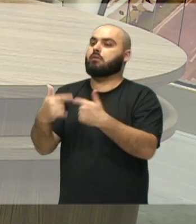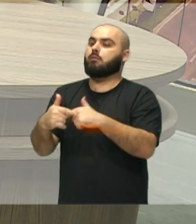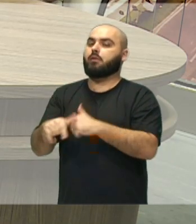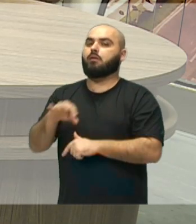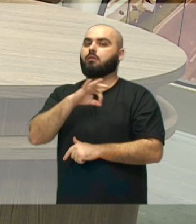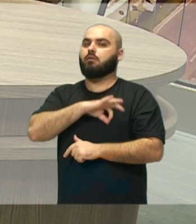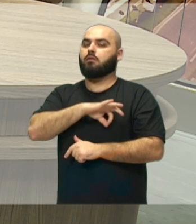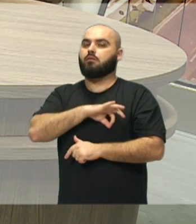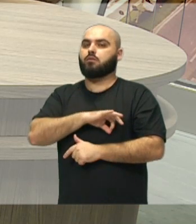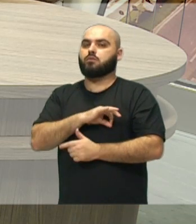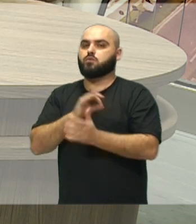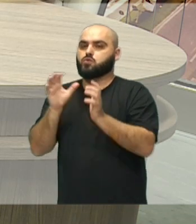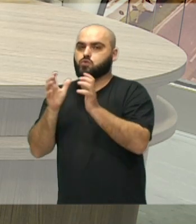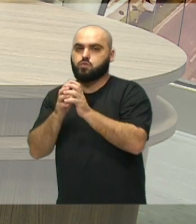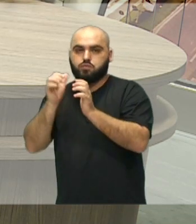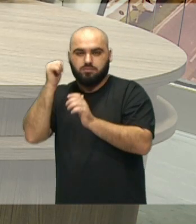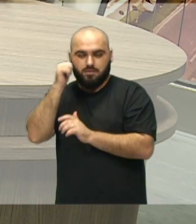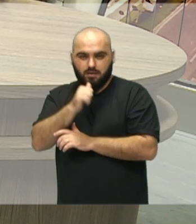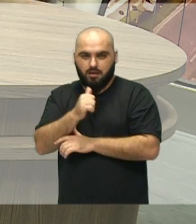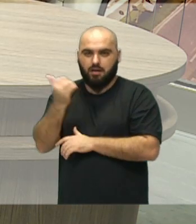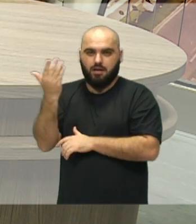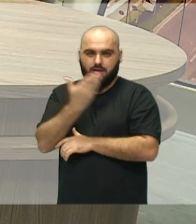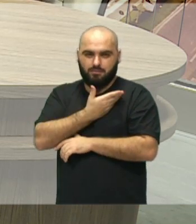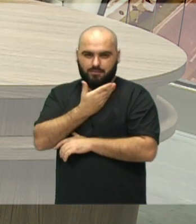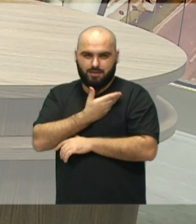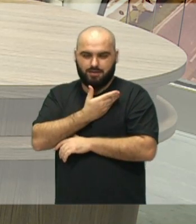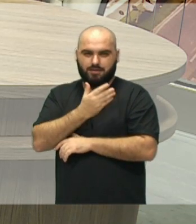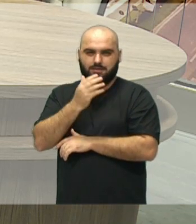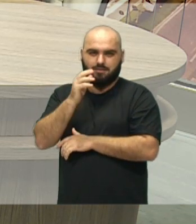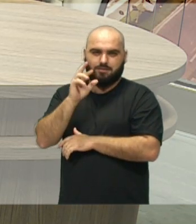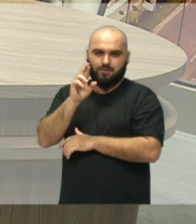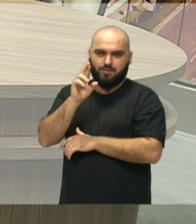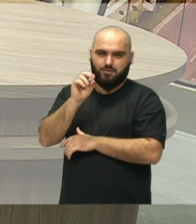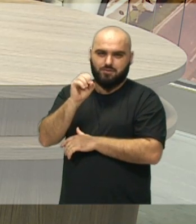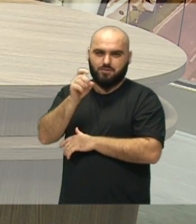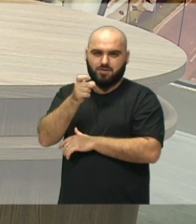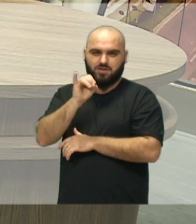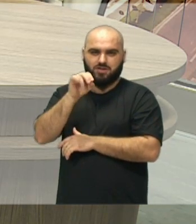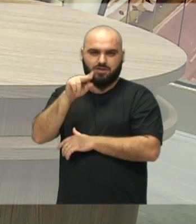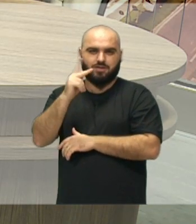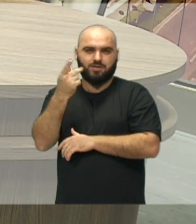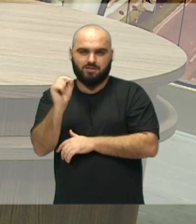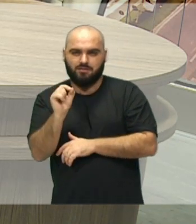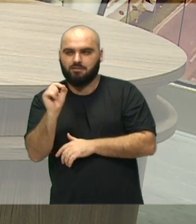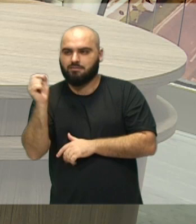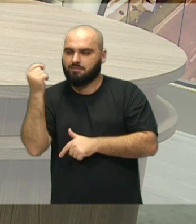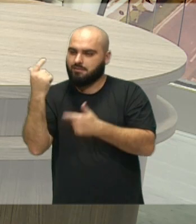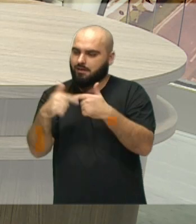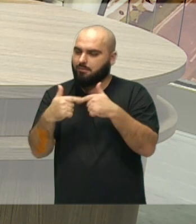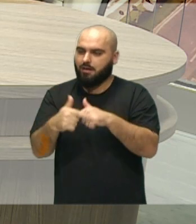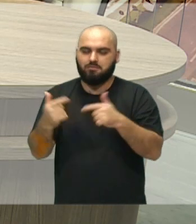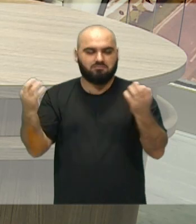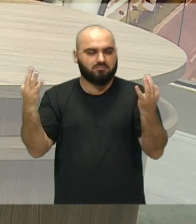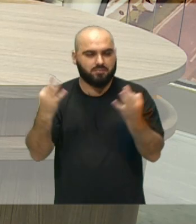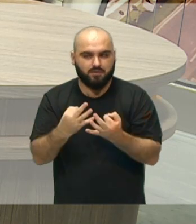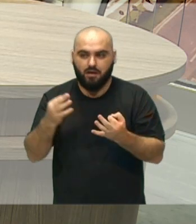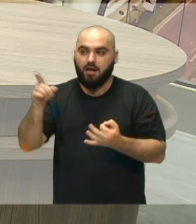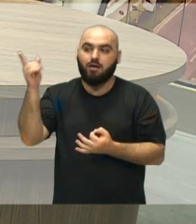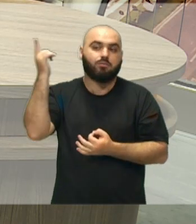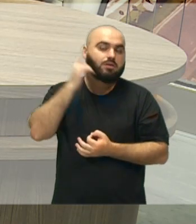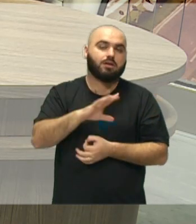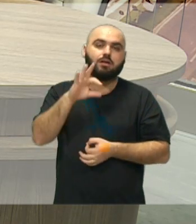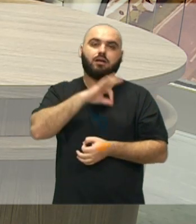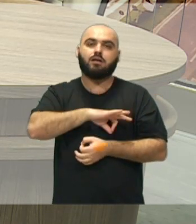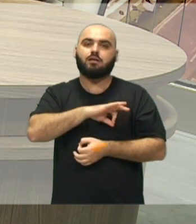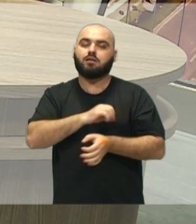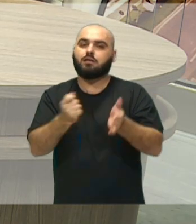gente começou com um grupo de mulheres, as Amigas do Roxinho. É um trabalho muito bacana que continua. Então, elas começaram a ganhar dinheiro